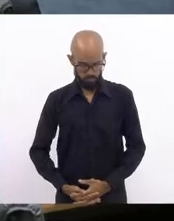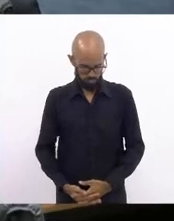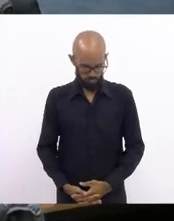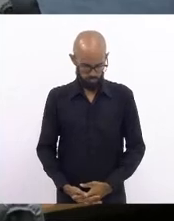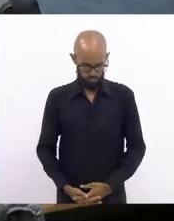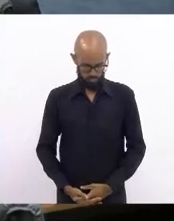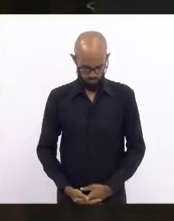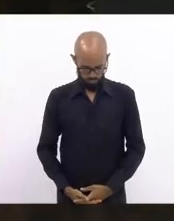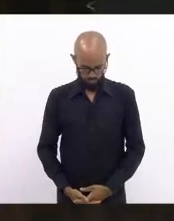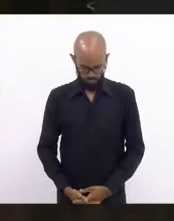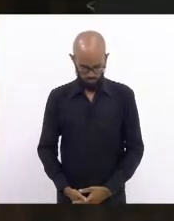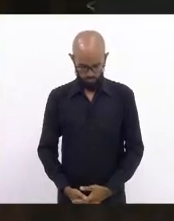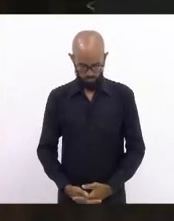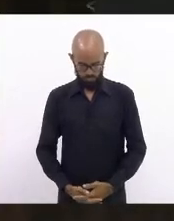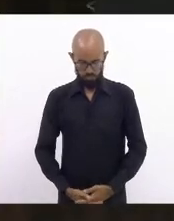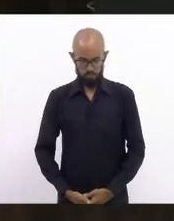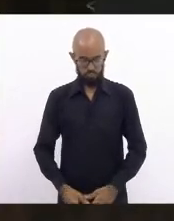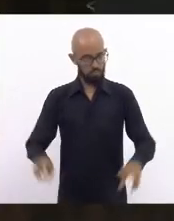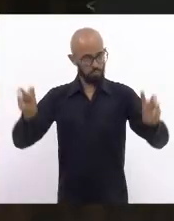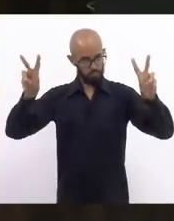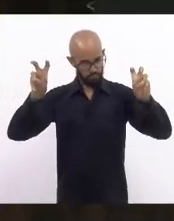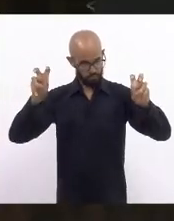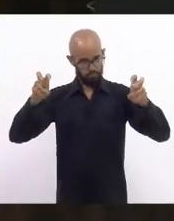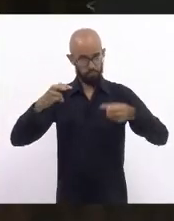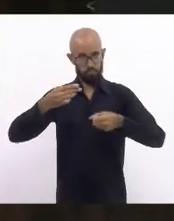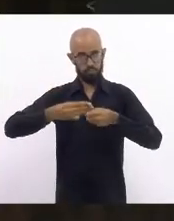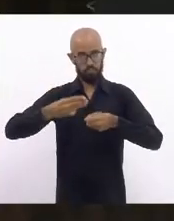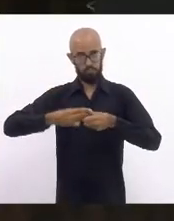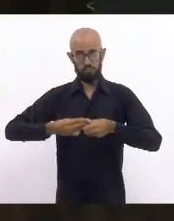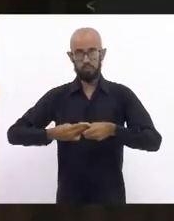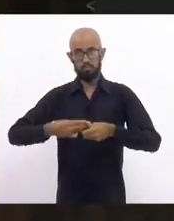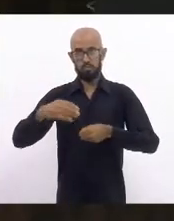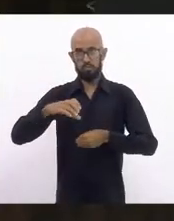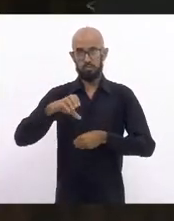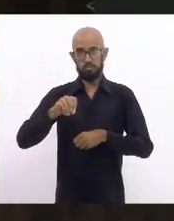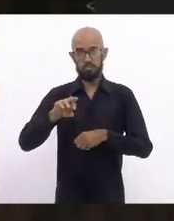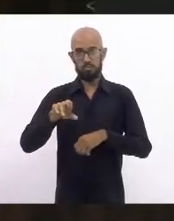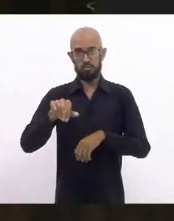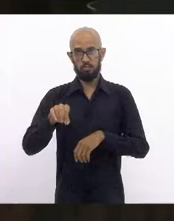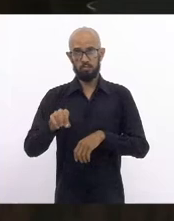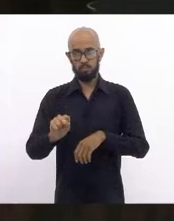Pelo Assuntos Municipais, deputado Carlos Macedo. Deputado Carlos Macedo.